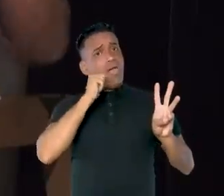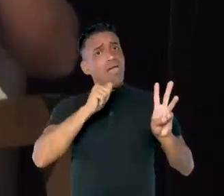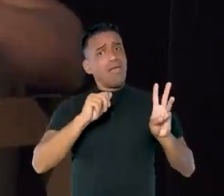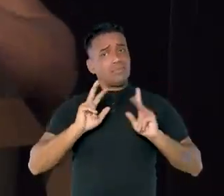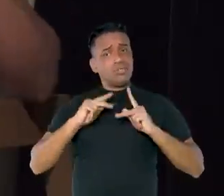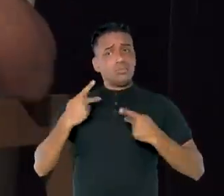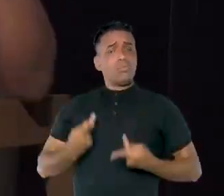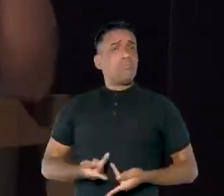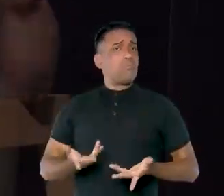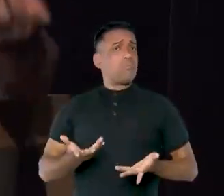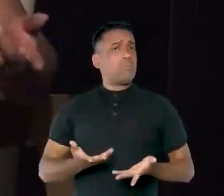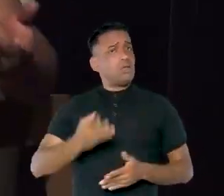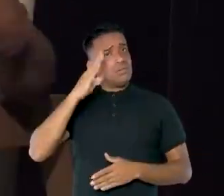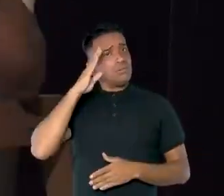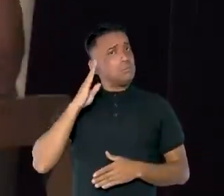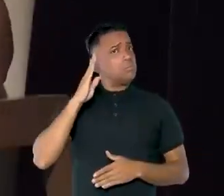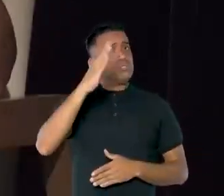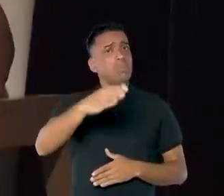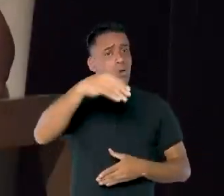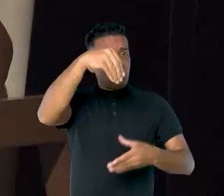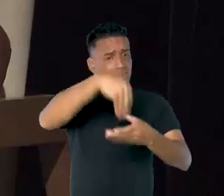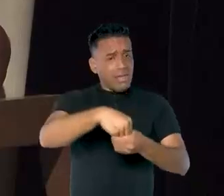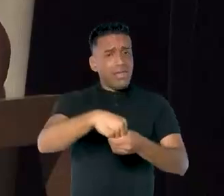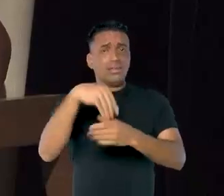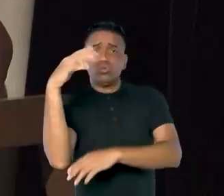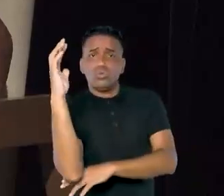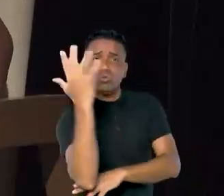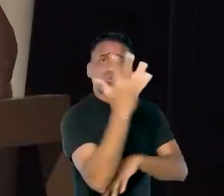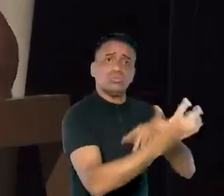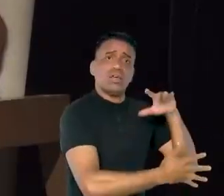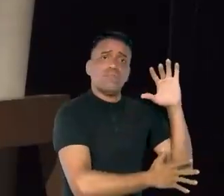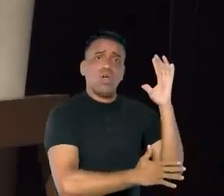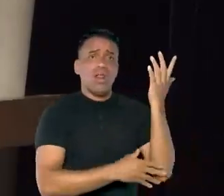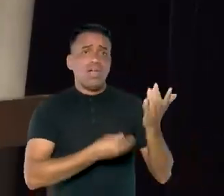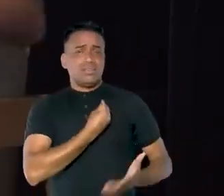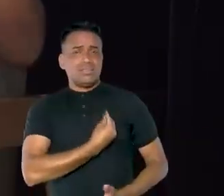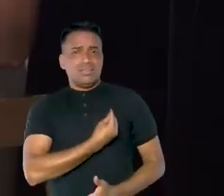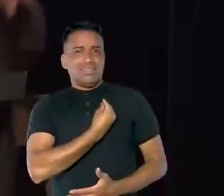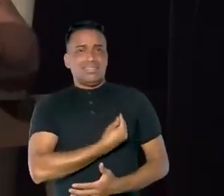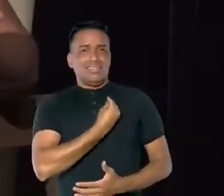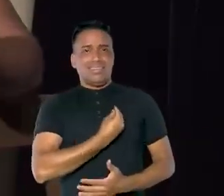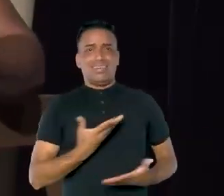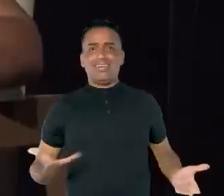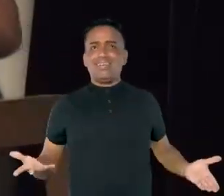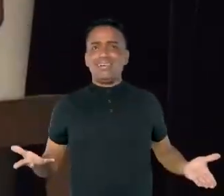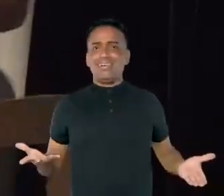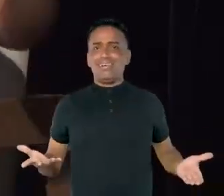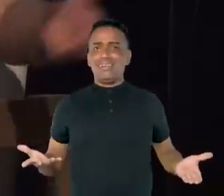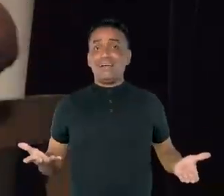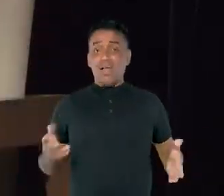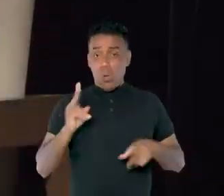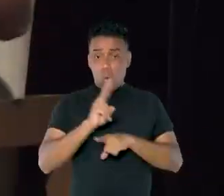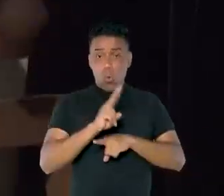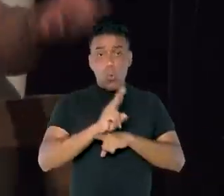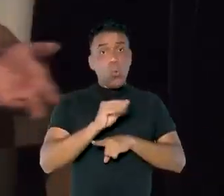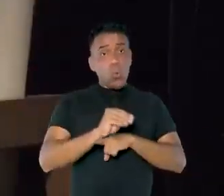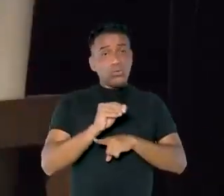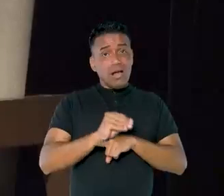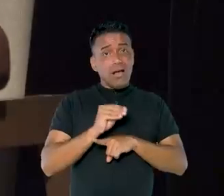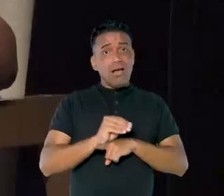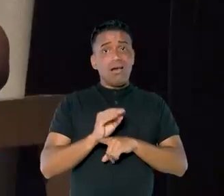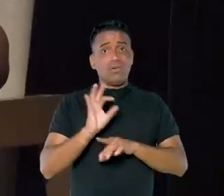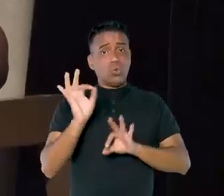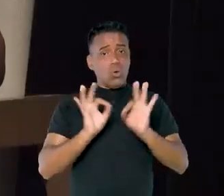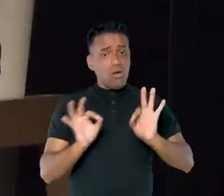humanos, que são os principais que estão dentro daquele território lá, que estão cuidando, manejando,